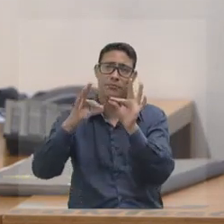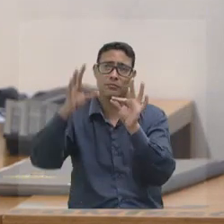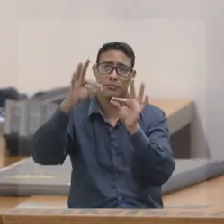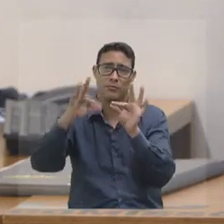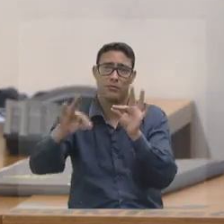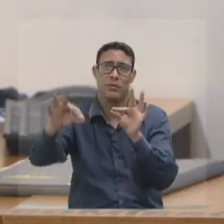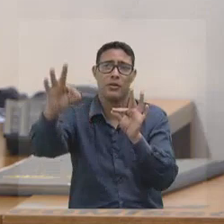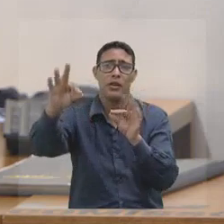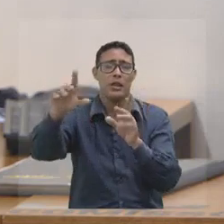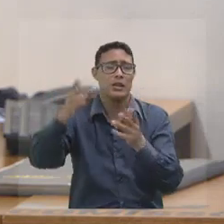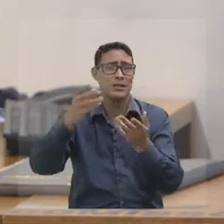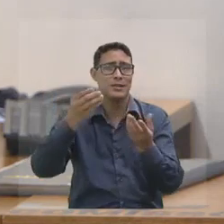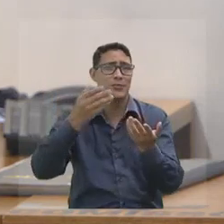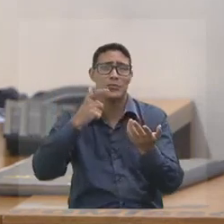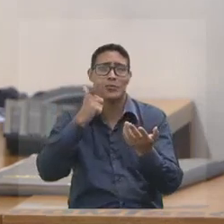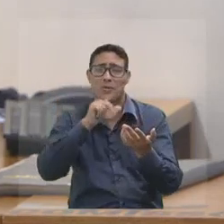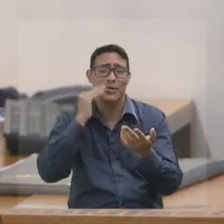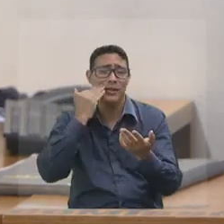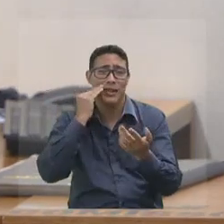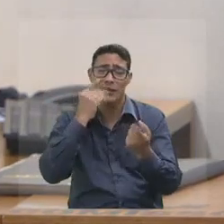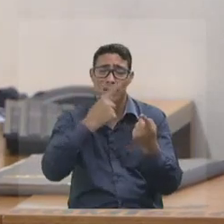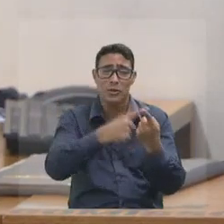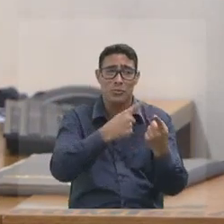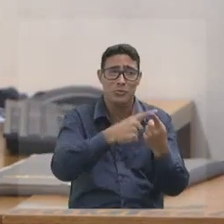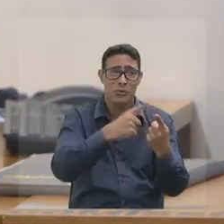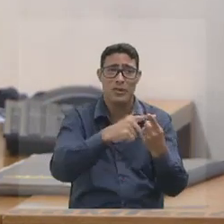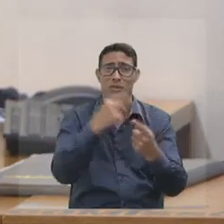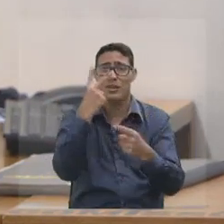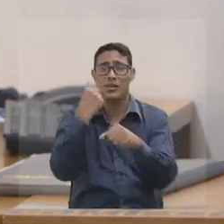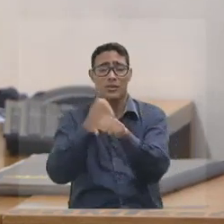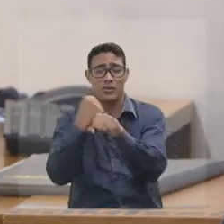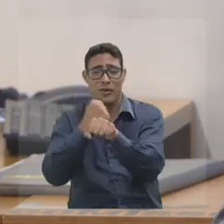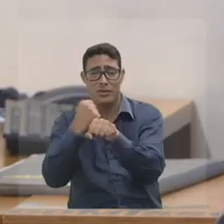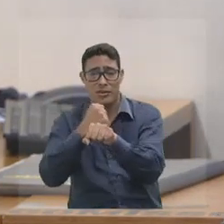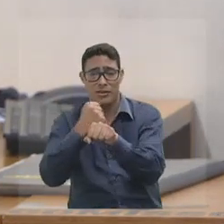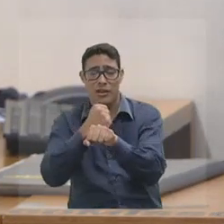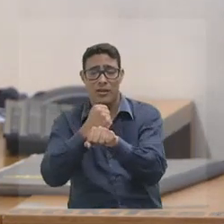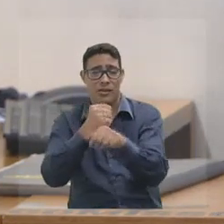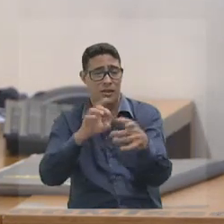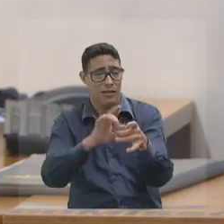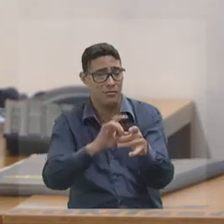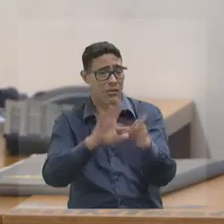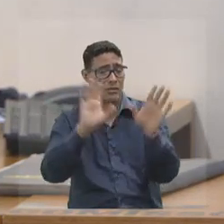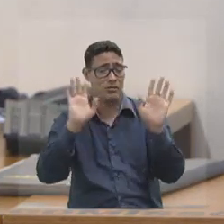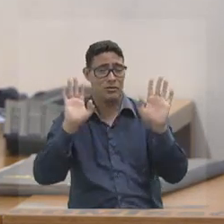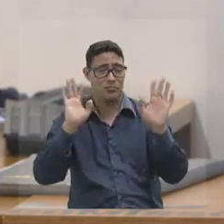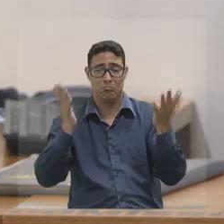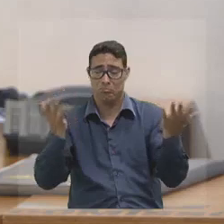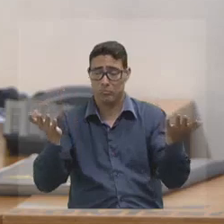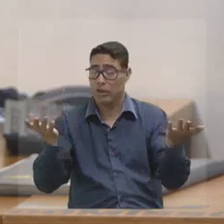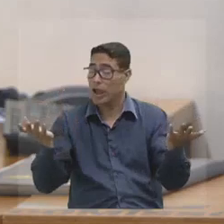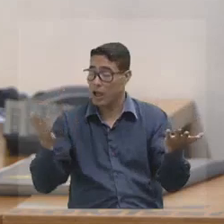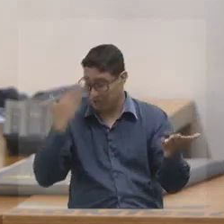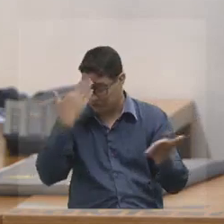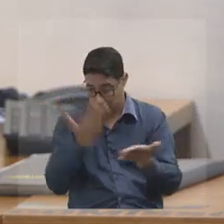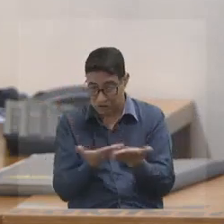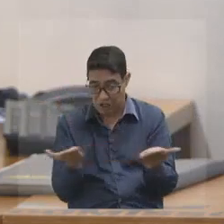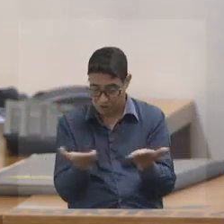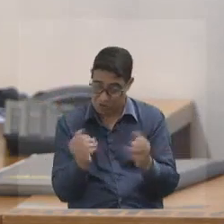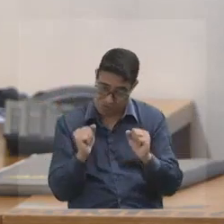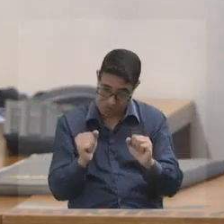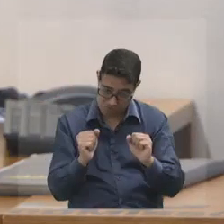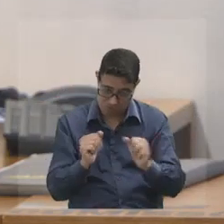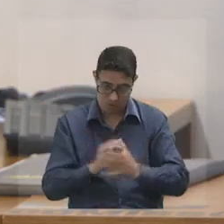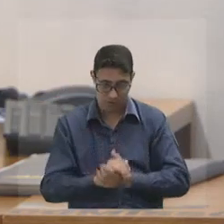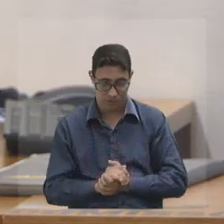desses dois anos essa falta dessa deliberação mas acredito que agora possa acontecer é por fim